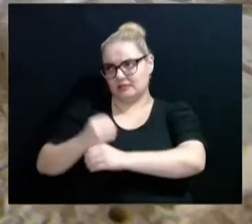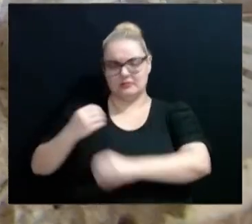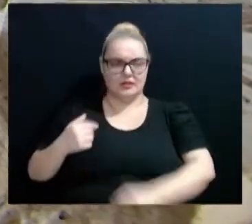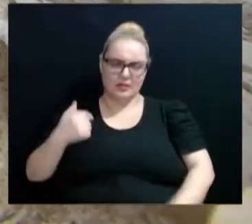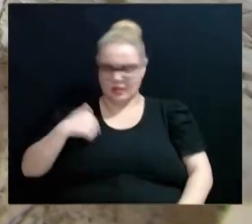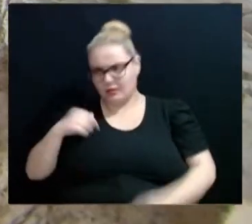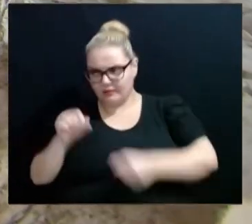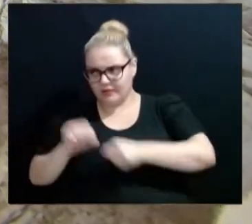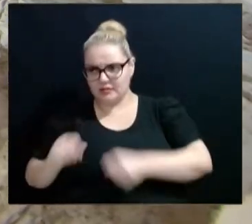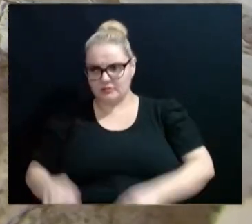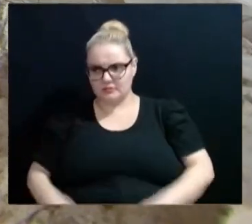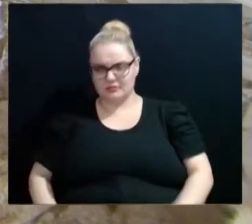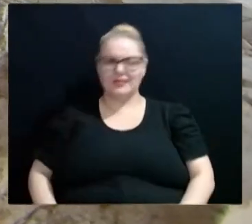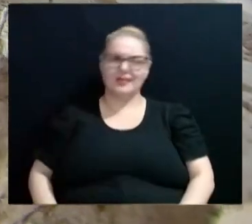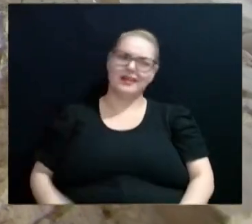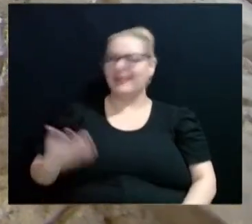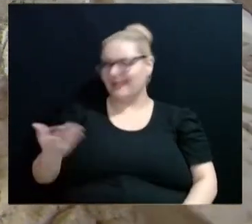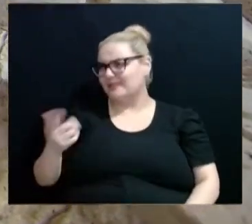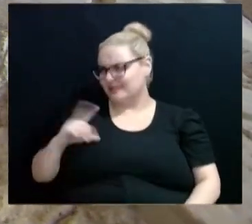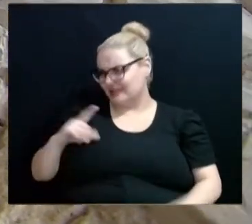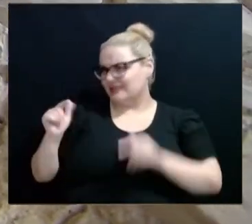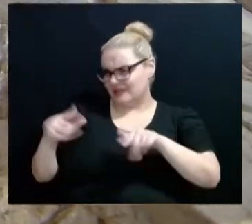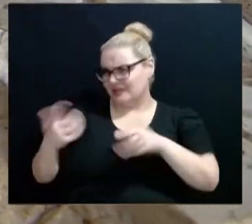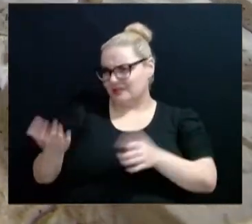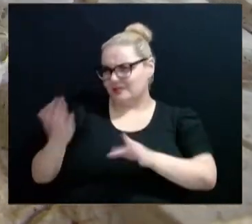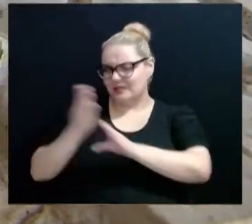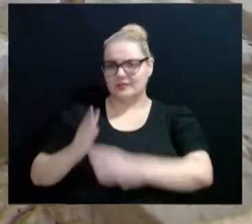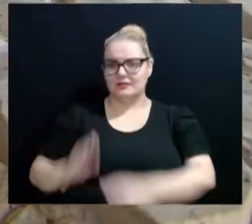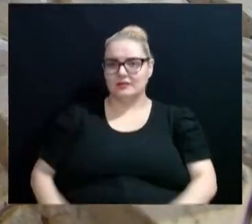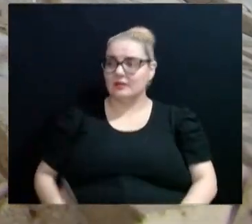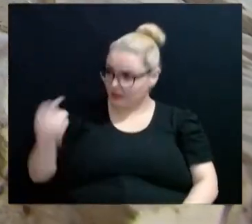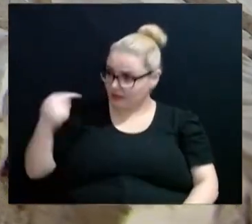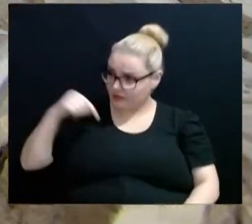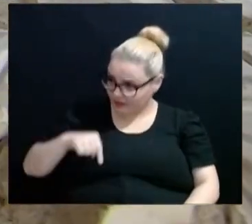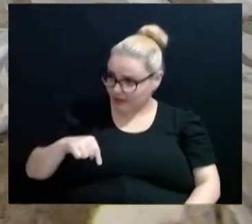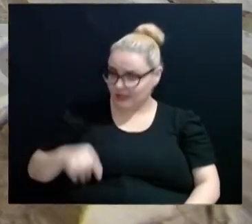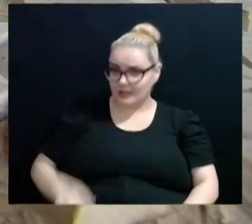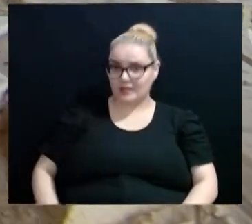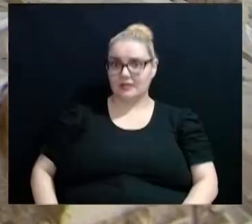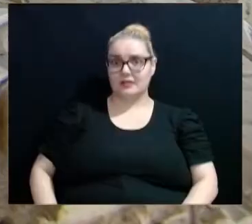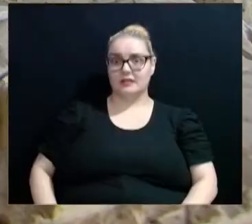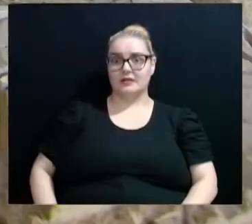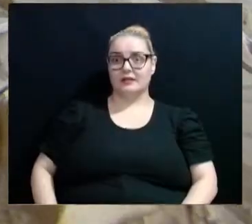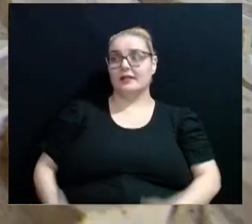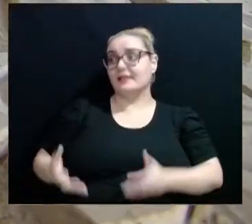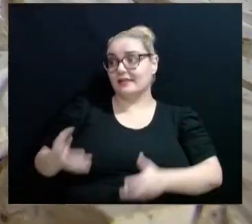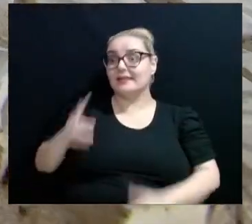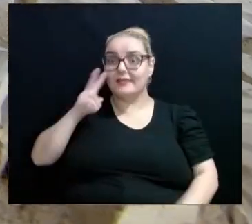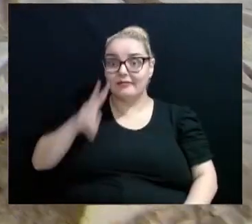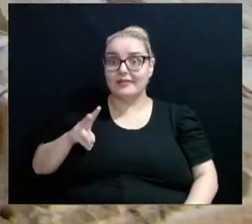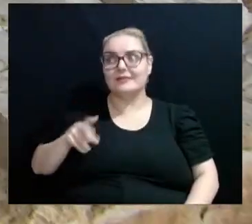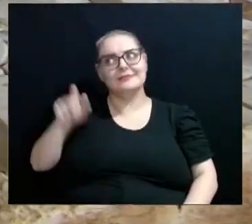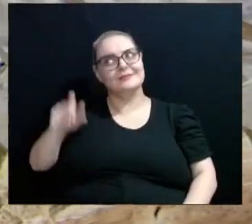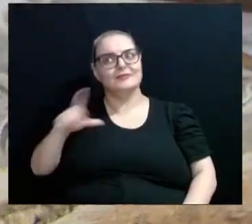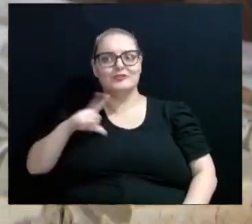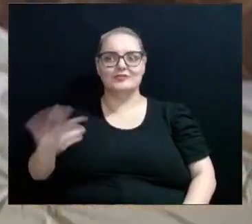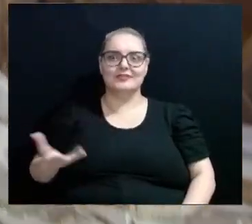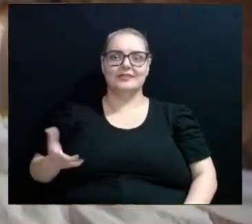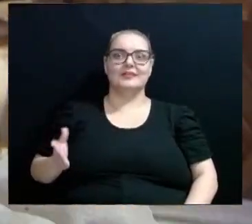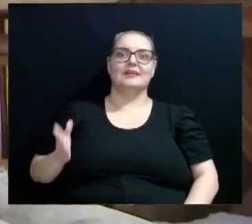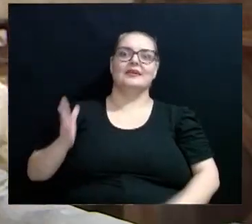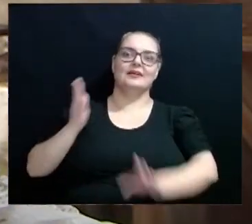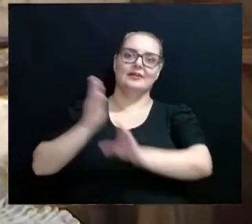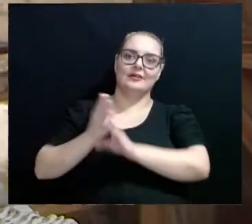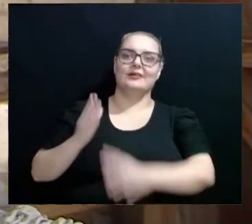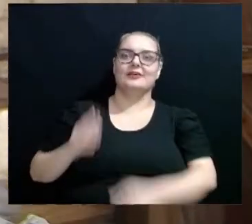o projeto ainda, Sim, arquitetônico, né? Falei, eu faço. Aí ela, tá, você tem um lugar pra gente poder se encontrar? Eu falei, pode vir aqui. Eu